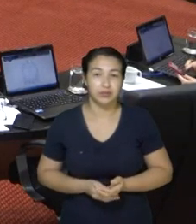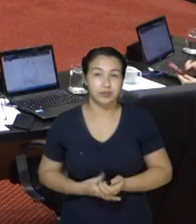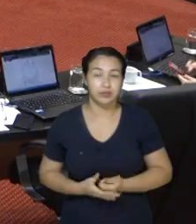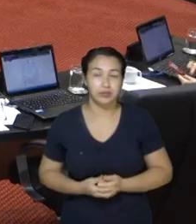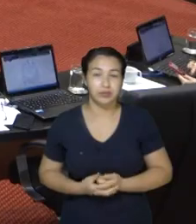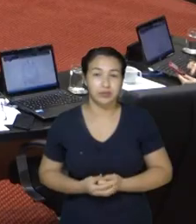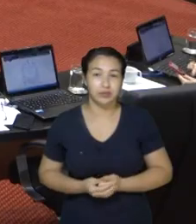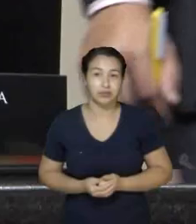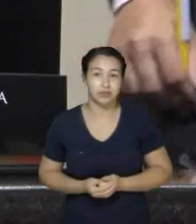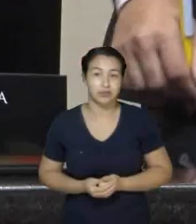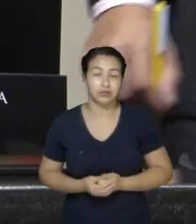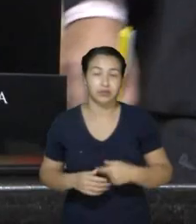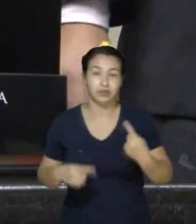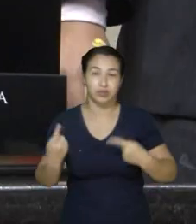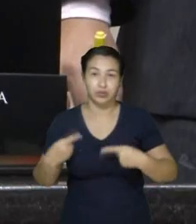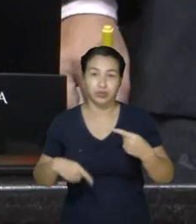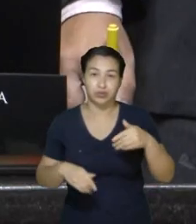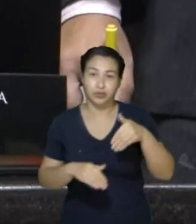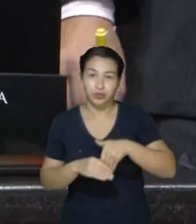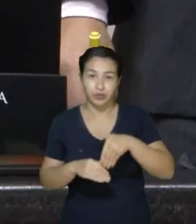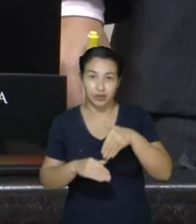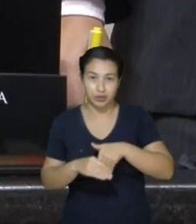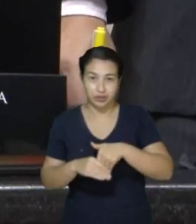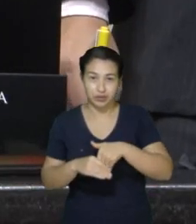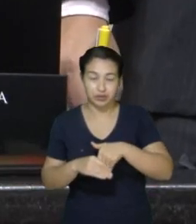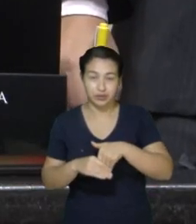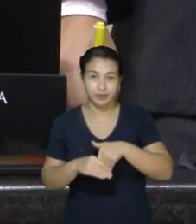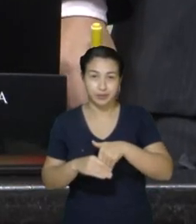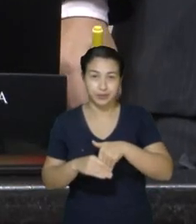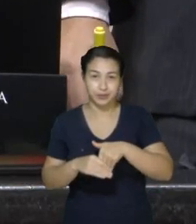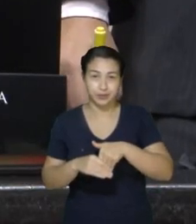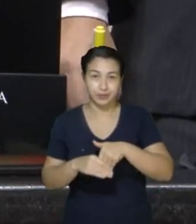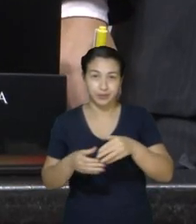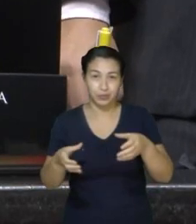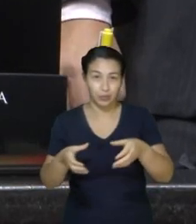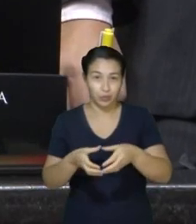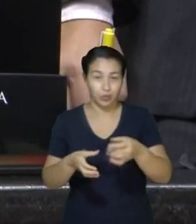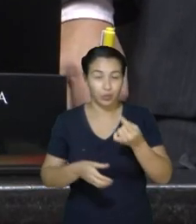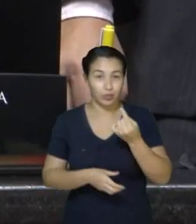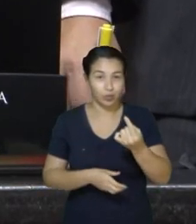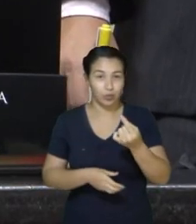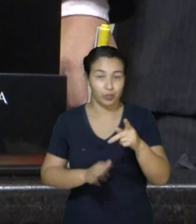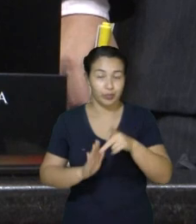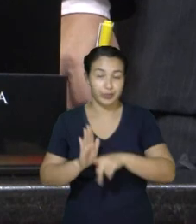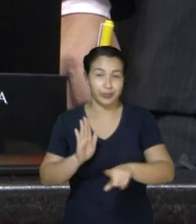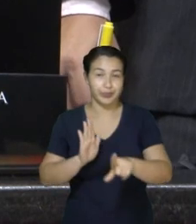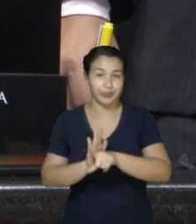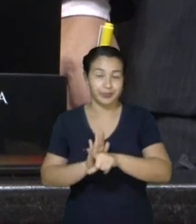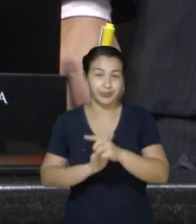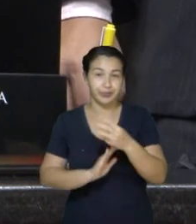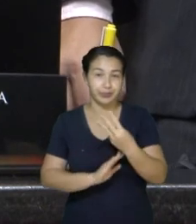Discussão e votação em turno único, projeto de lei